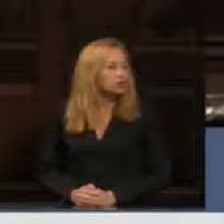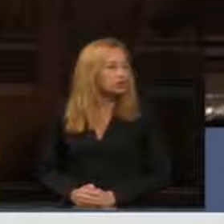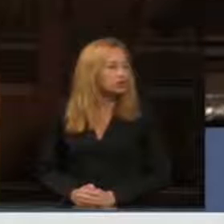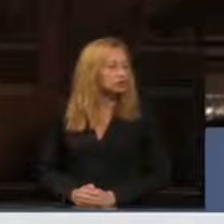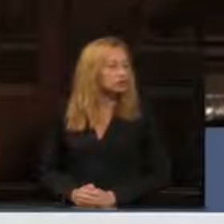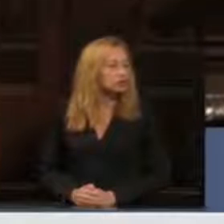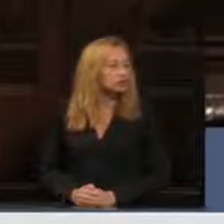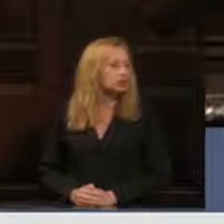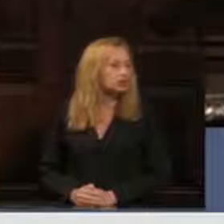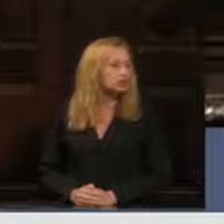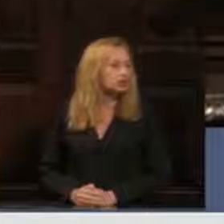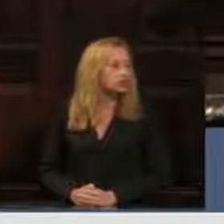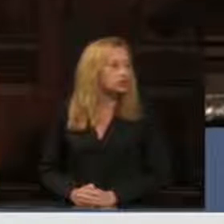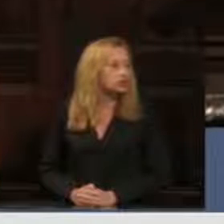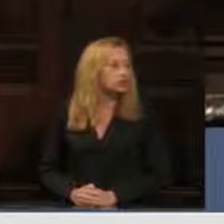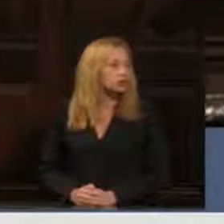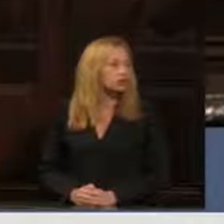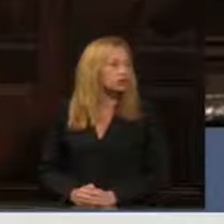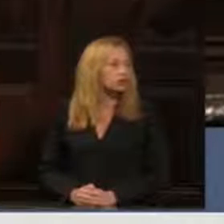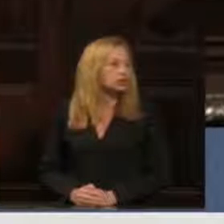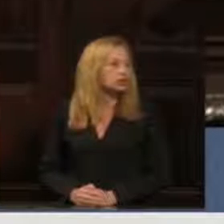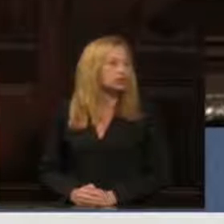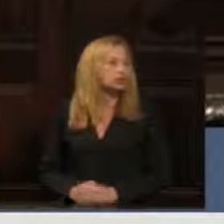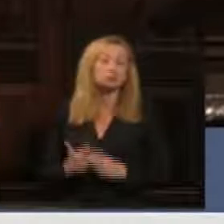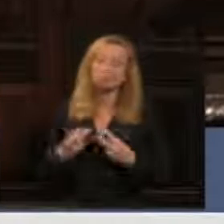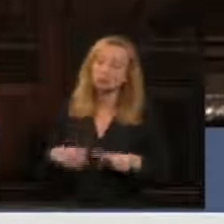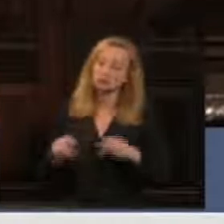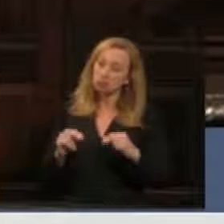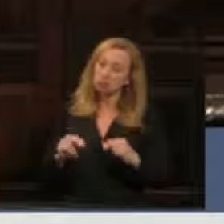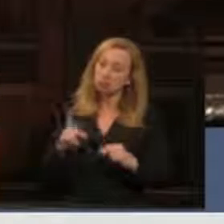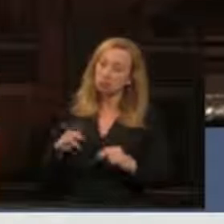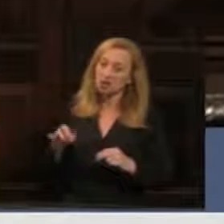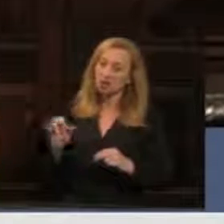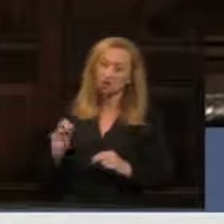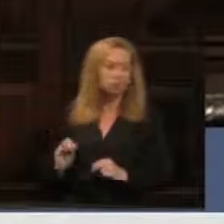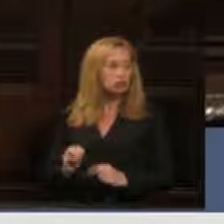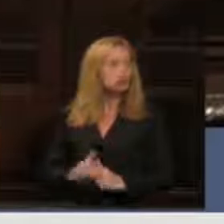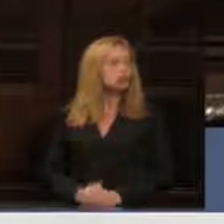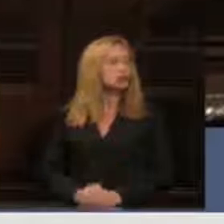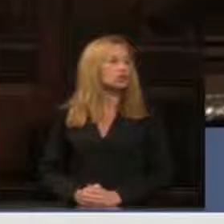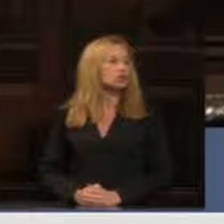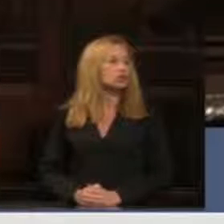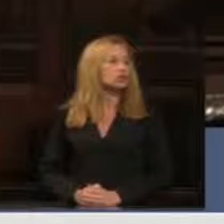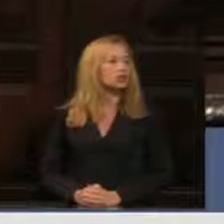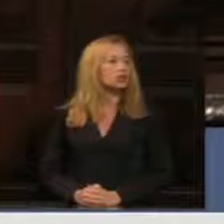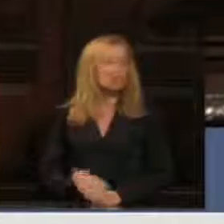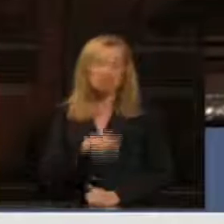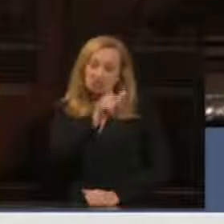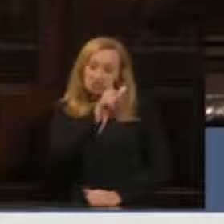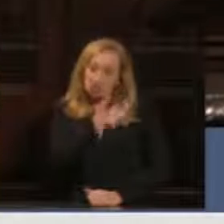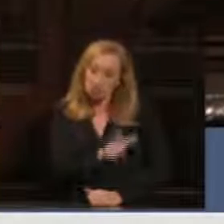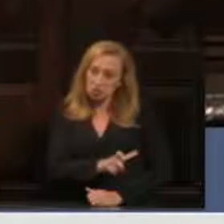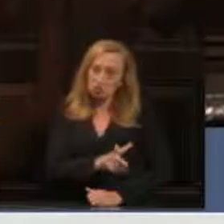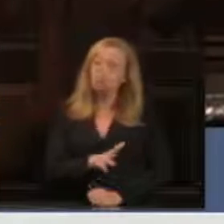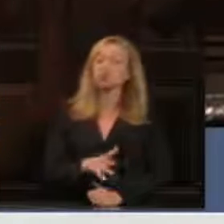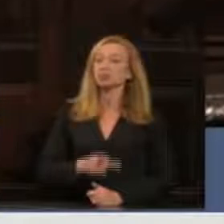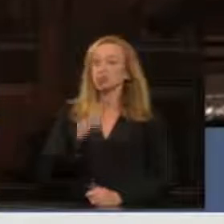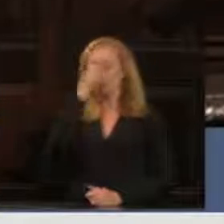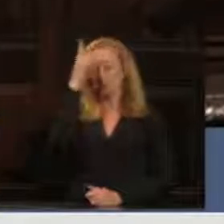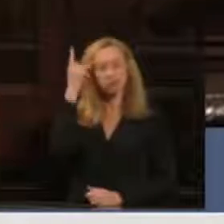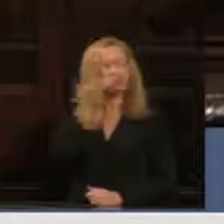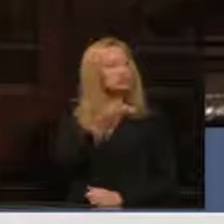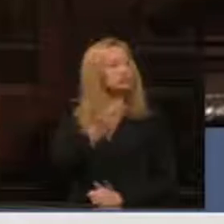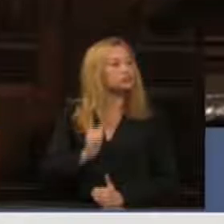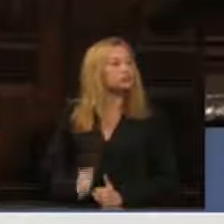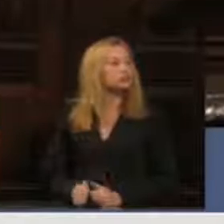conclamada com o prêmio Templeton. E esse astrônomo físico, com